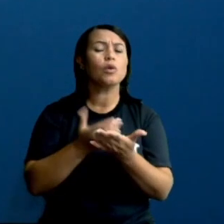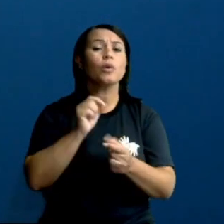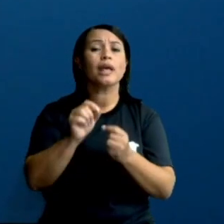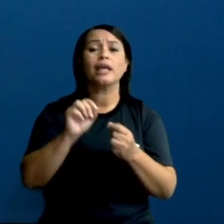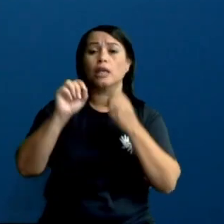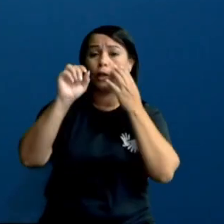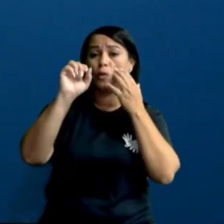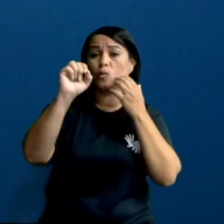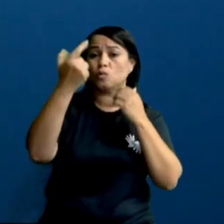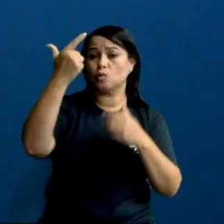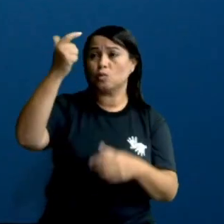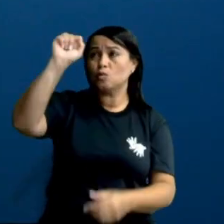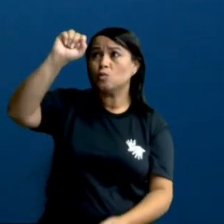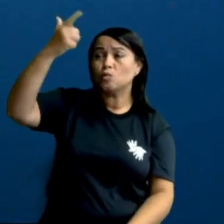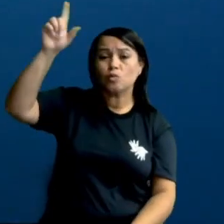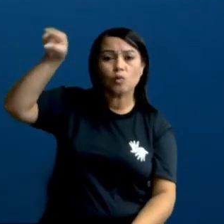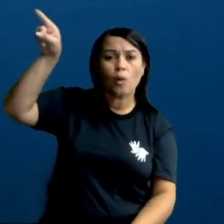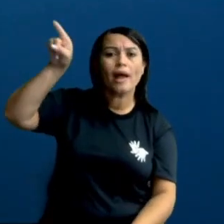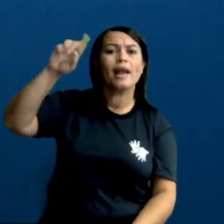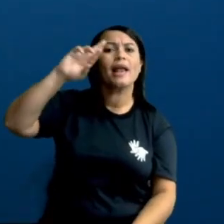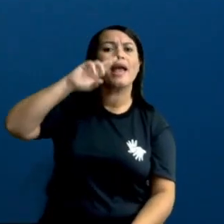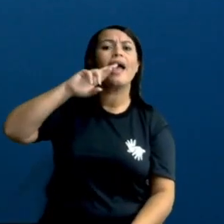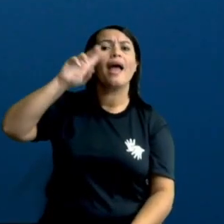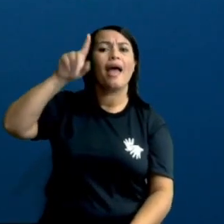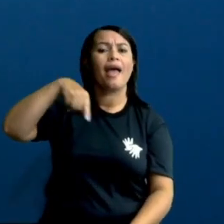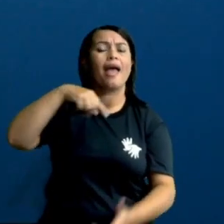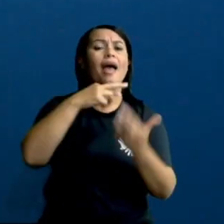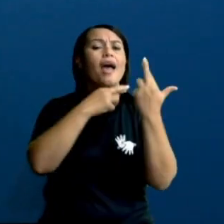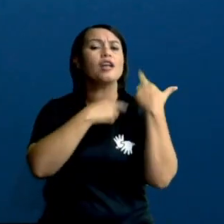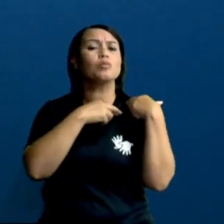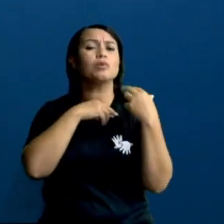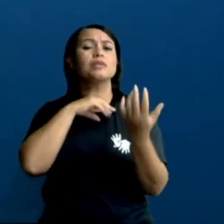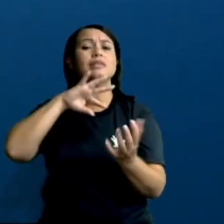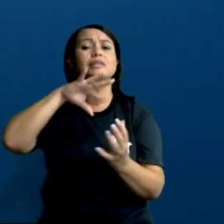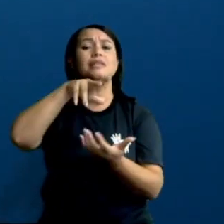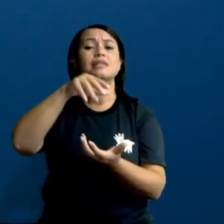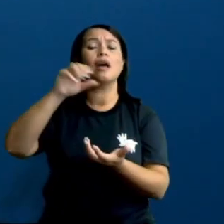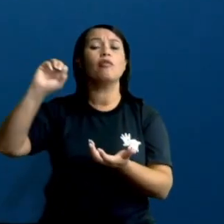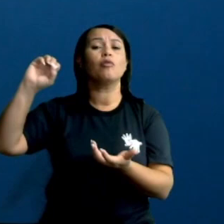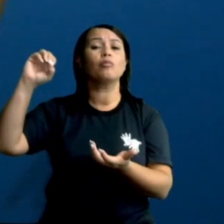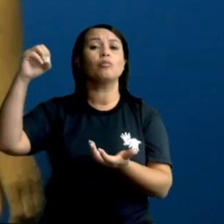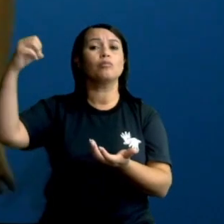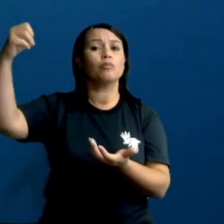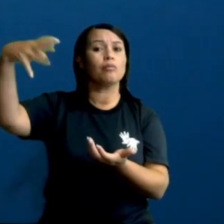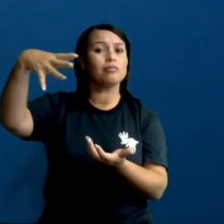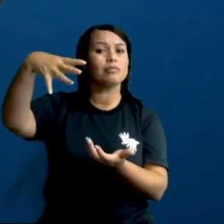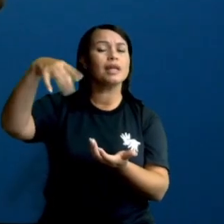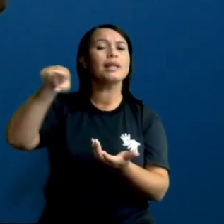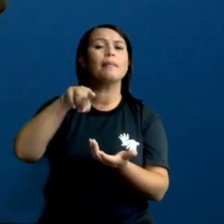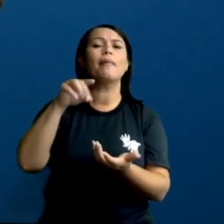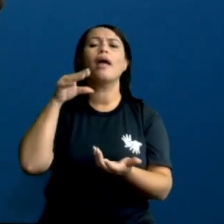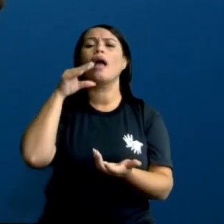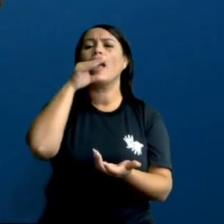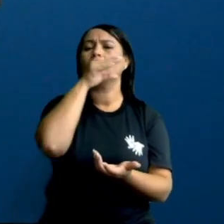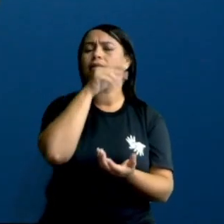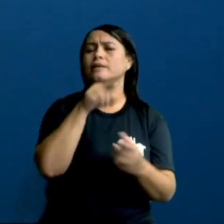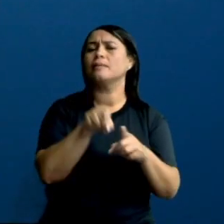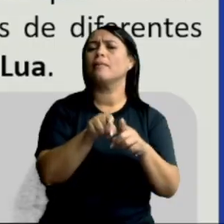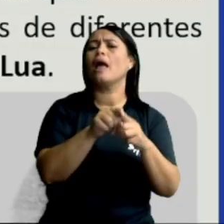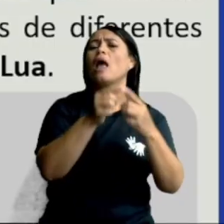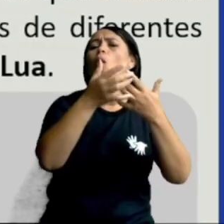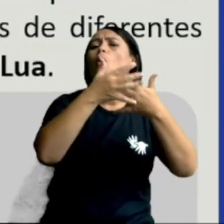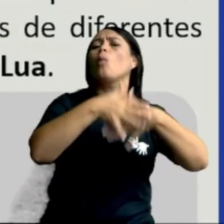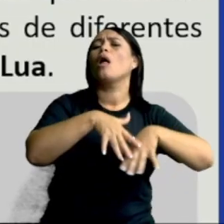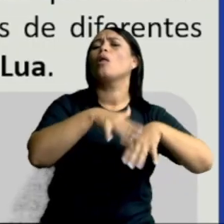que o Sol ele é responsável por iluminar e aquecer o nosso planeta. Satélite natural. O que